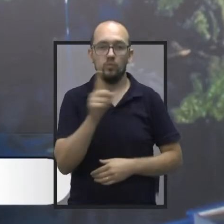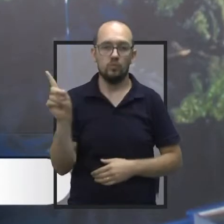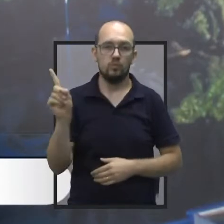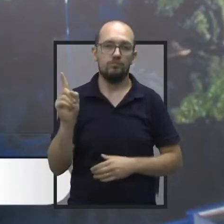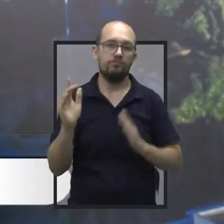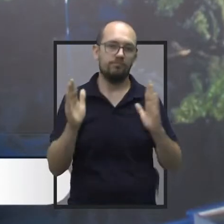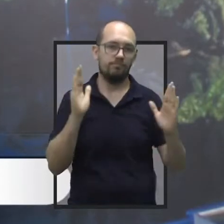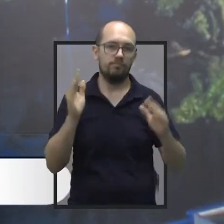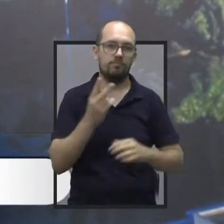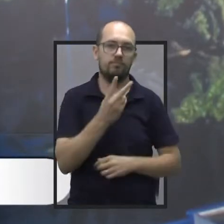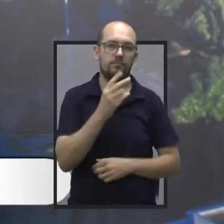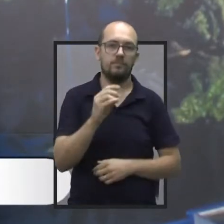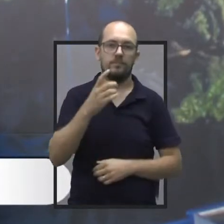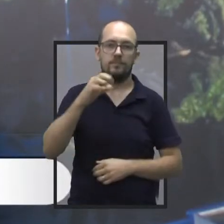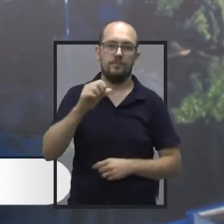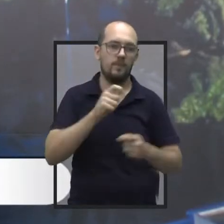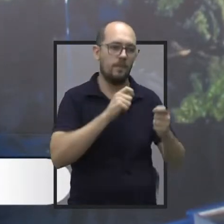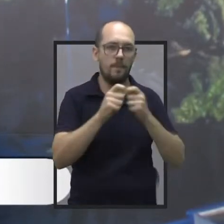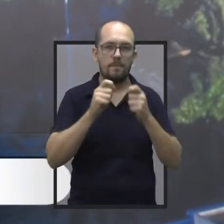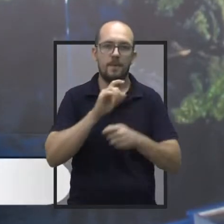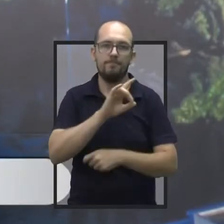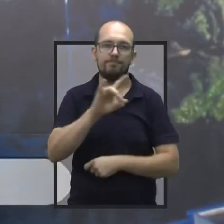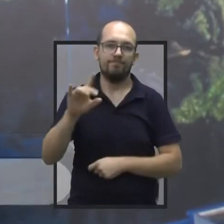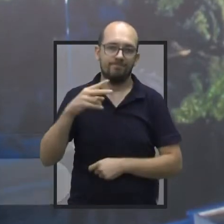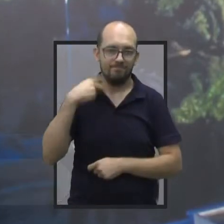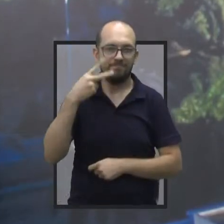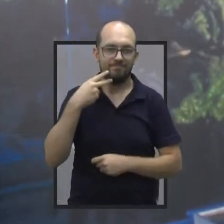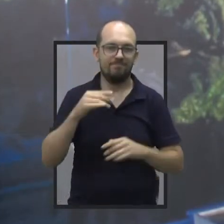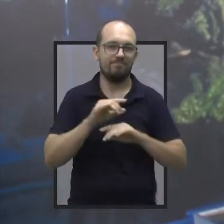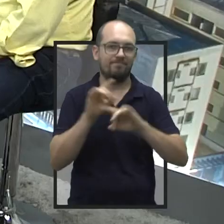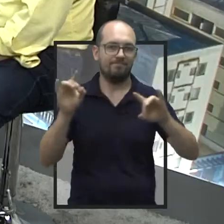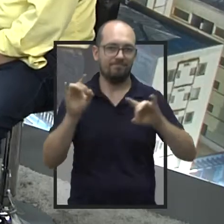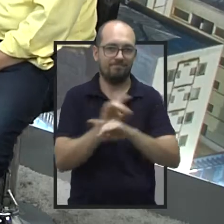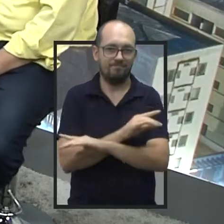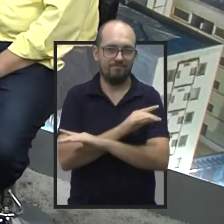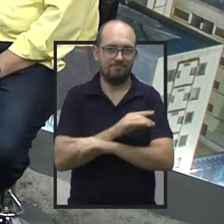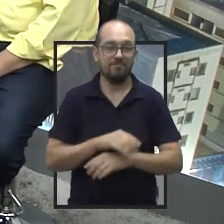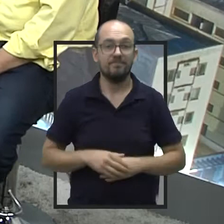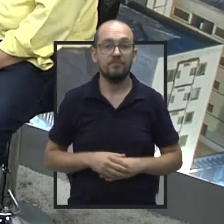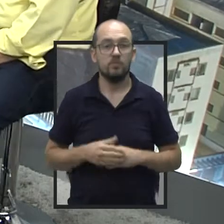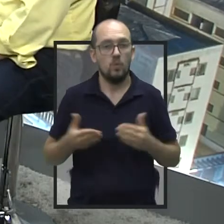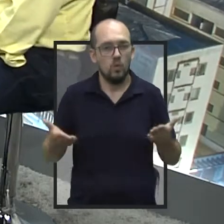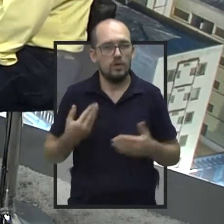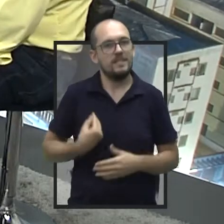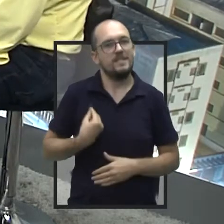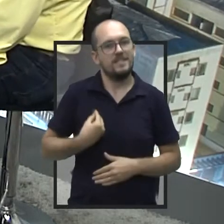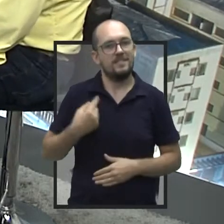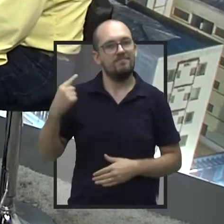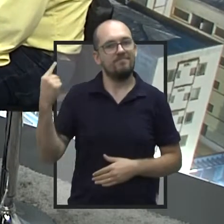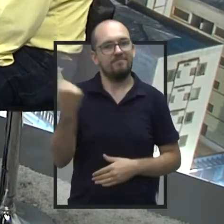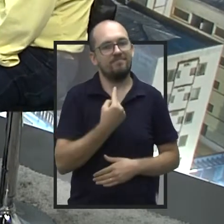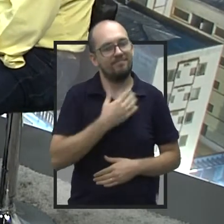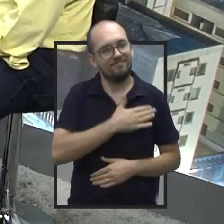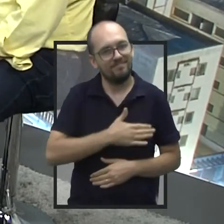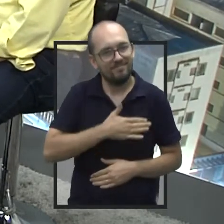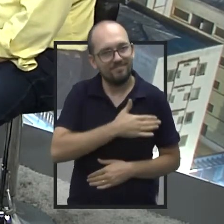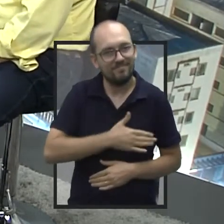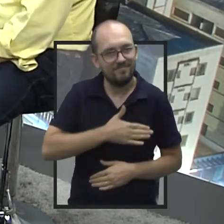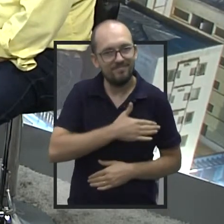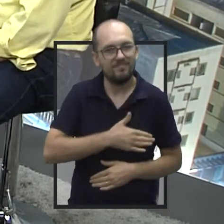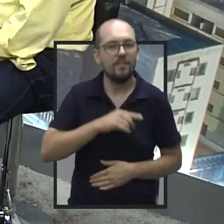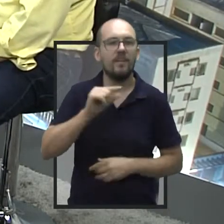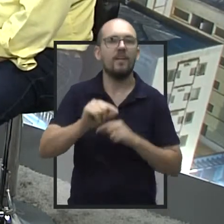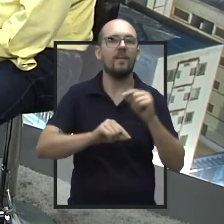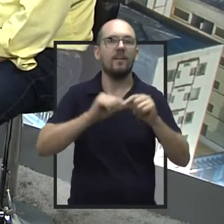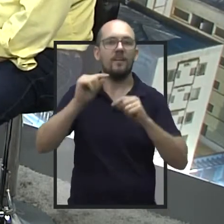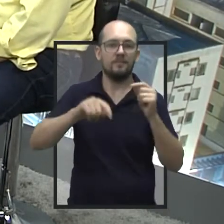de entrevistas com os parlamentares no ano de 2019. E nesta edição eu tenho o prazer em receber aqui no estúdio da